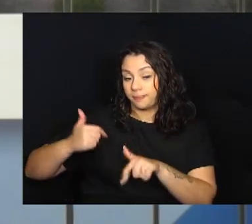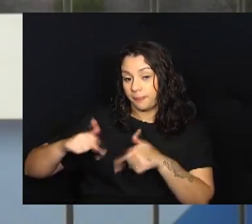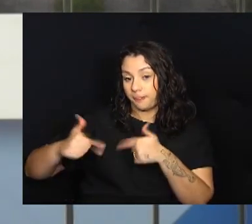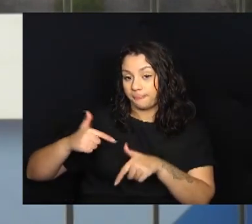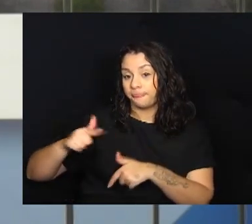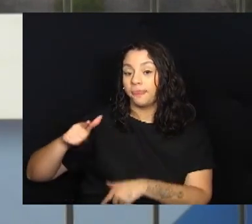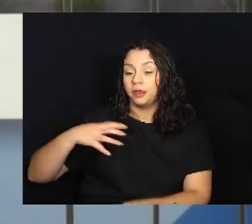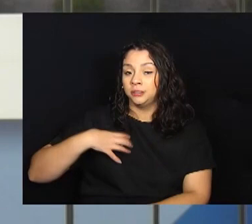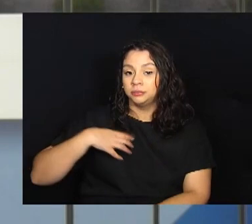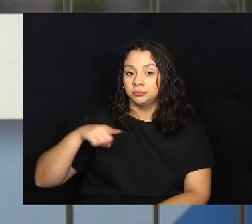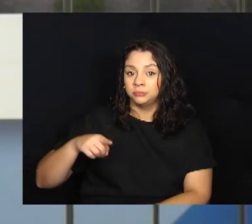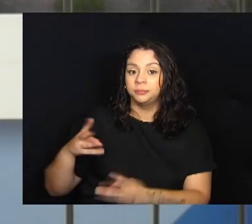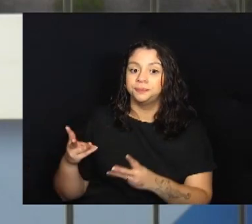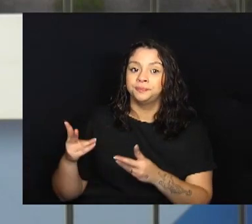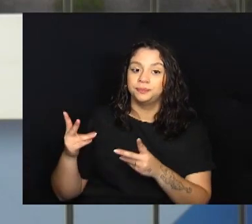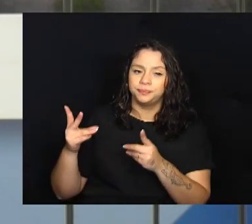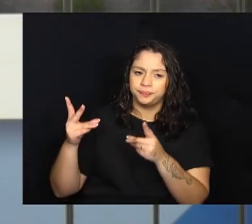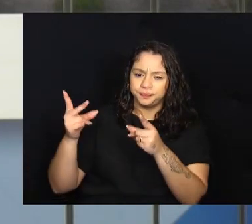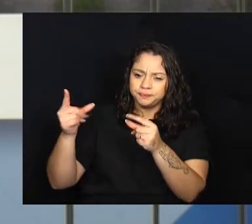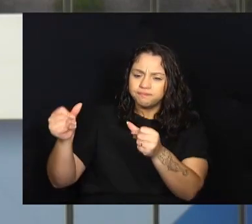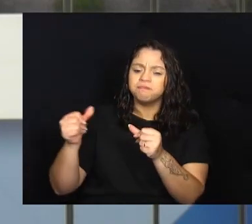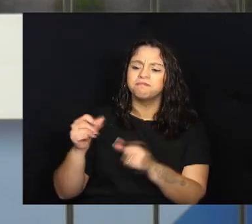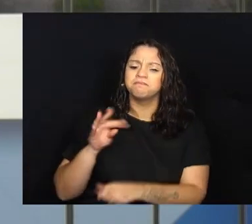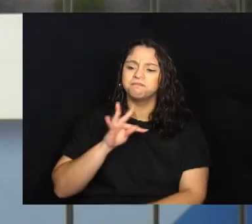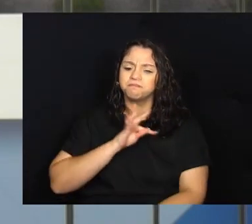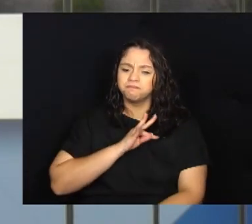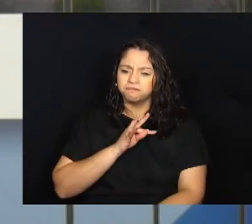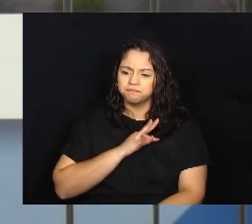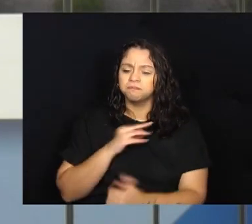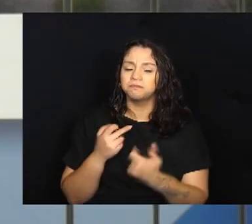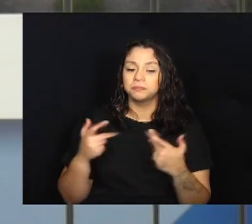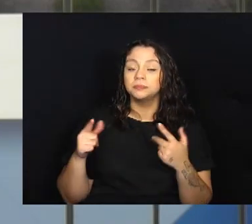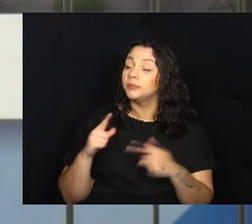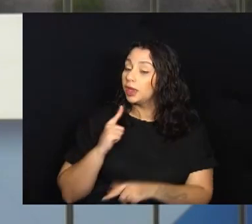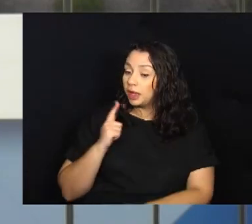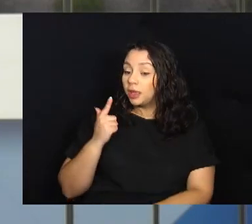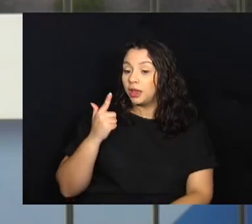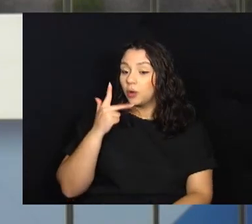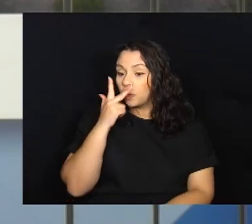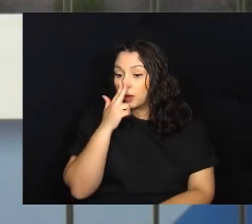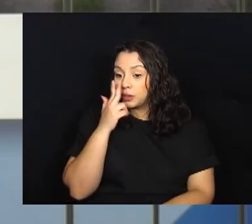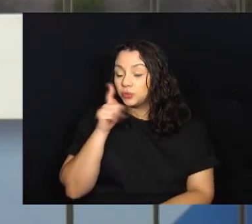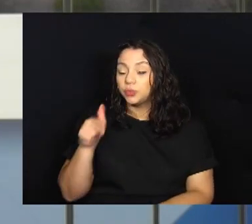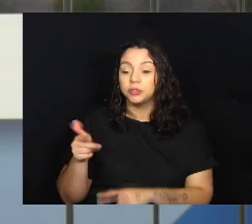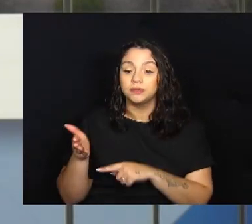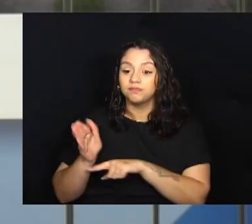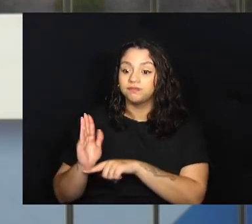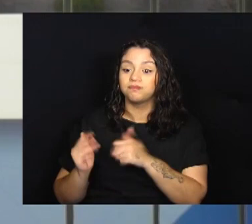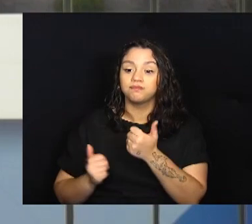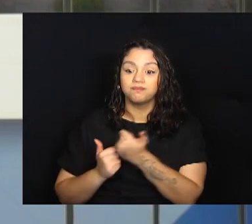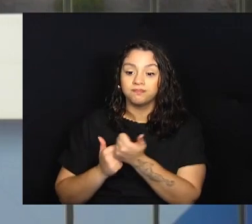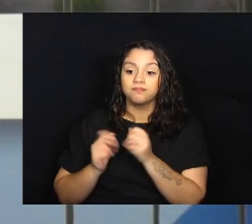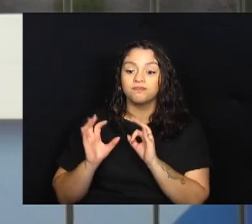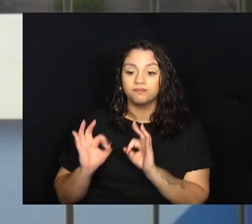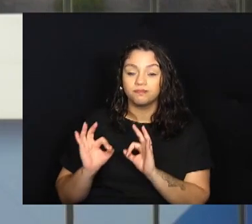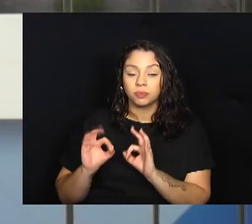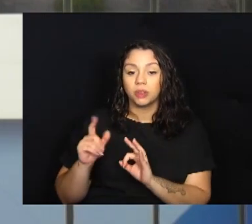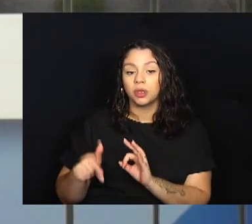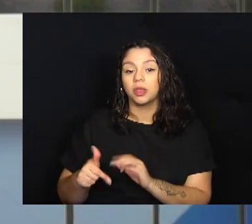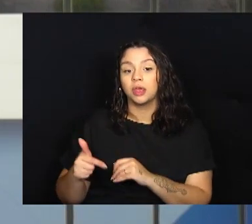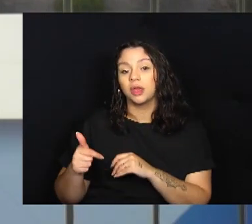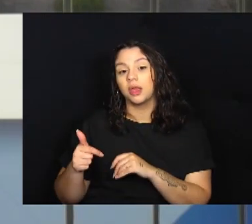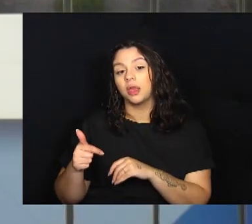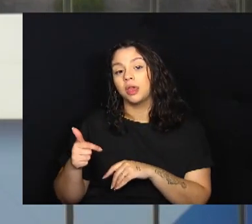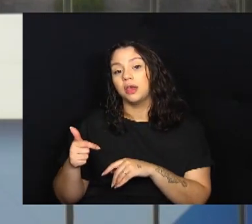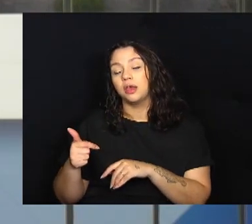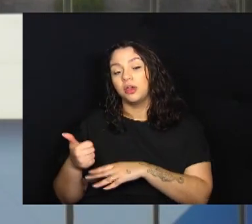forma com mais qualidade, com mais técnica, enfim. Eu acho que isso contribuiria para a própria função e para o